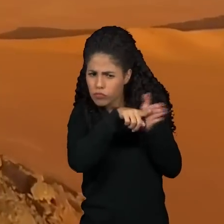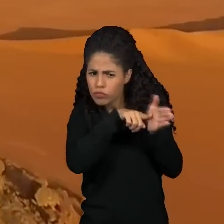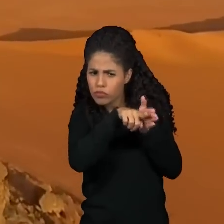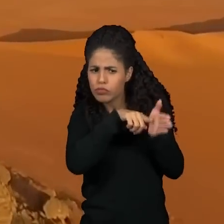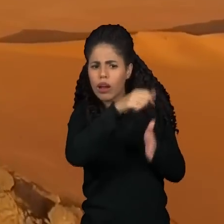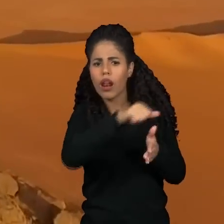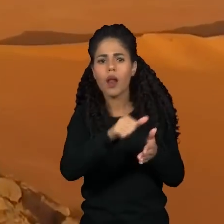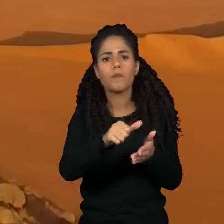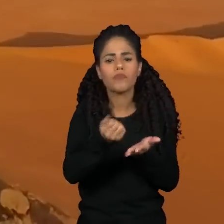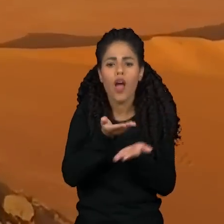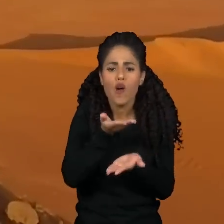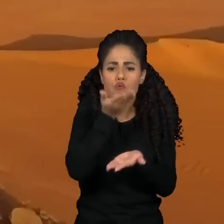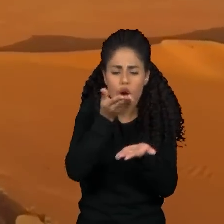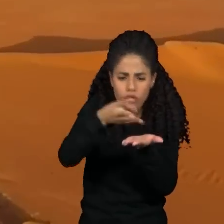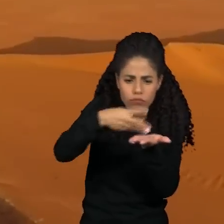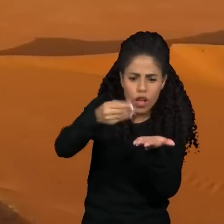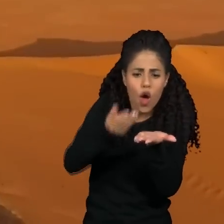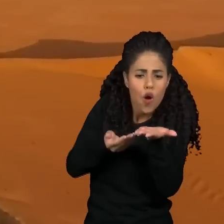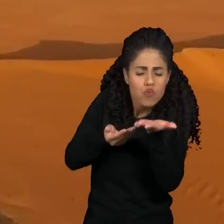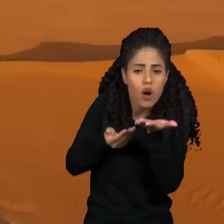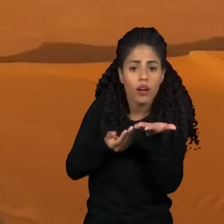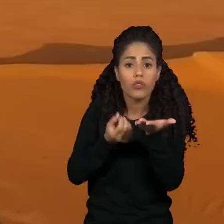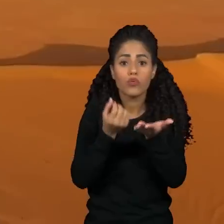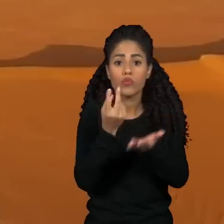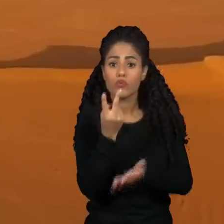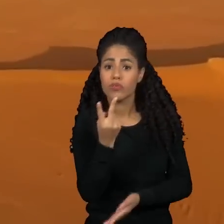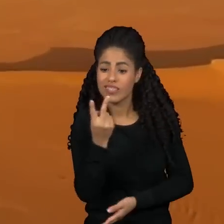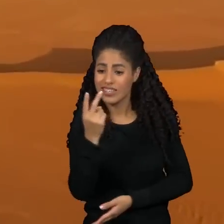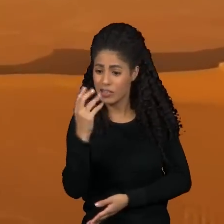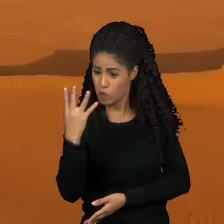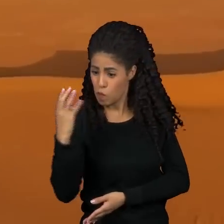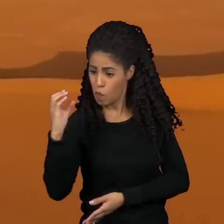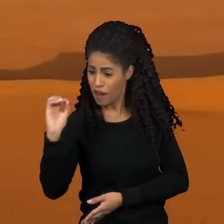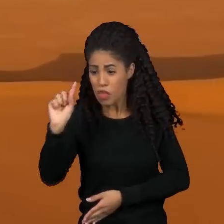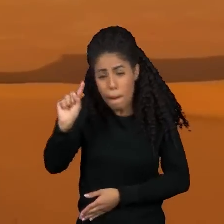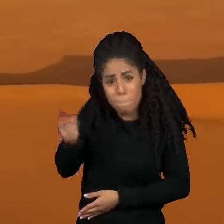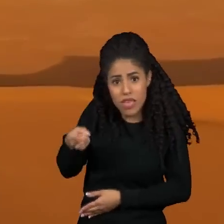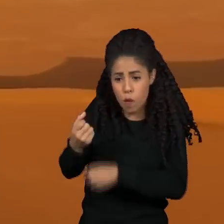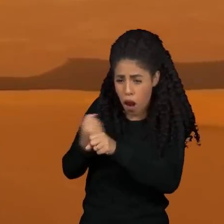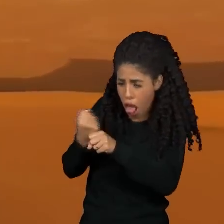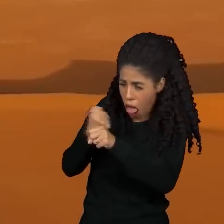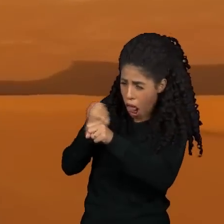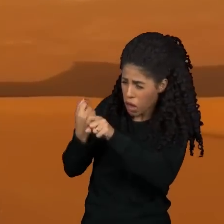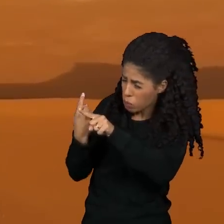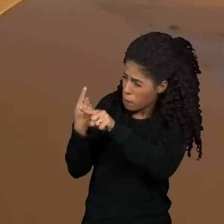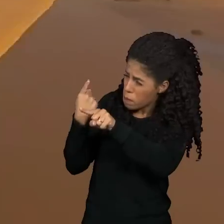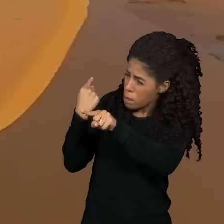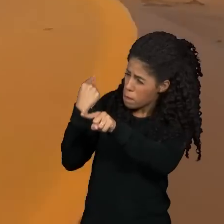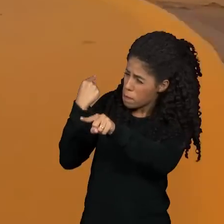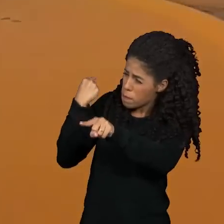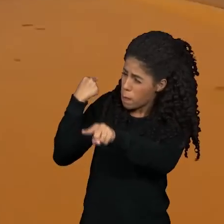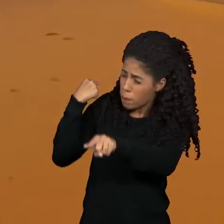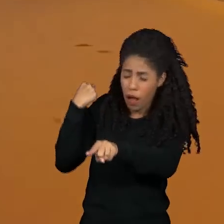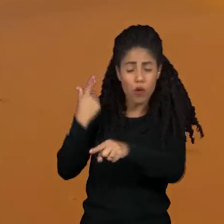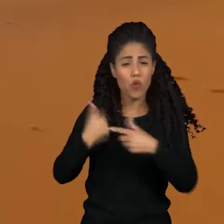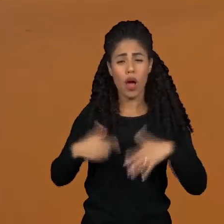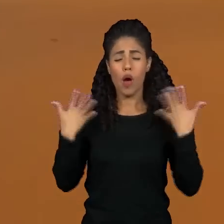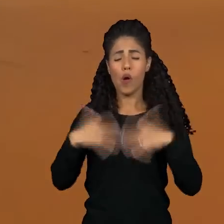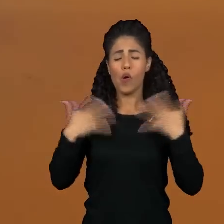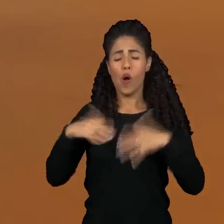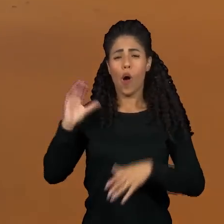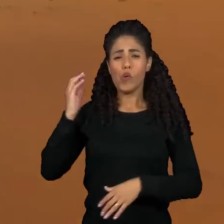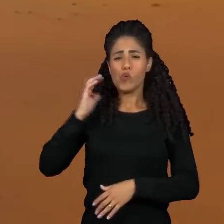da poeira dos últimos 240 mil anos revelou que o deserto mais quente do mundo já teve bosques